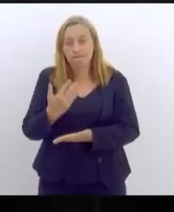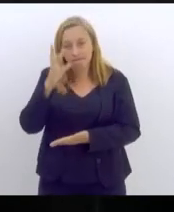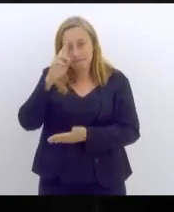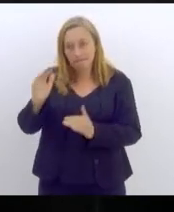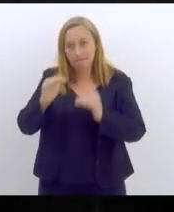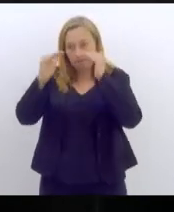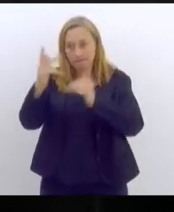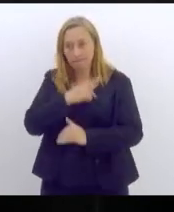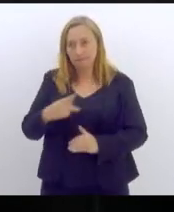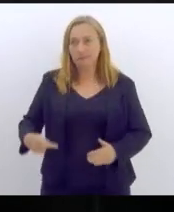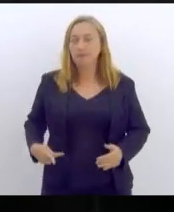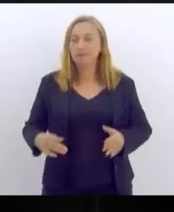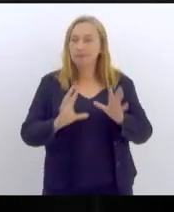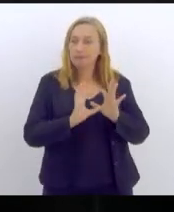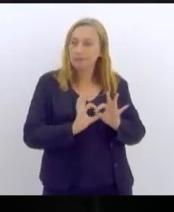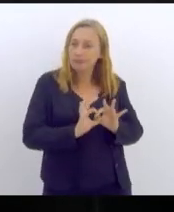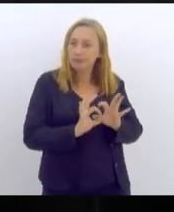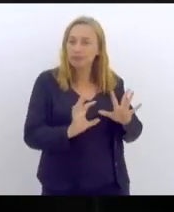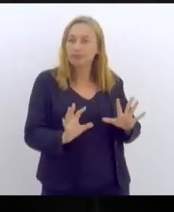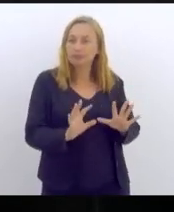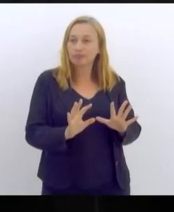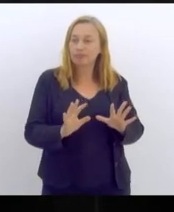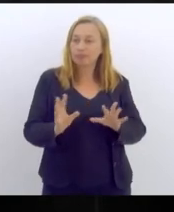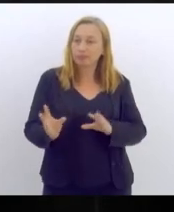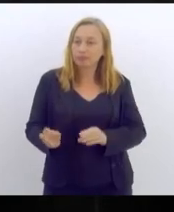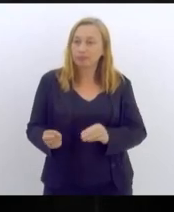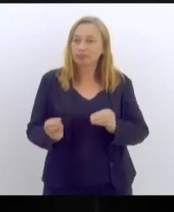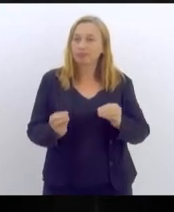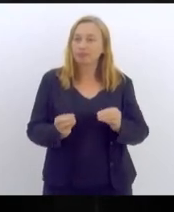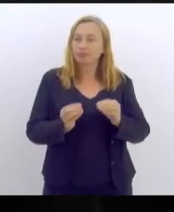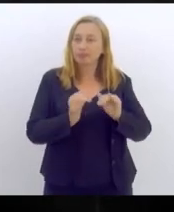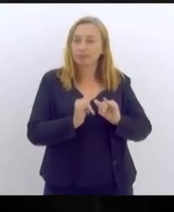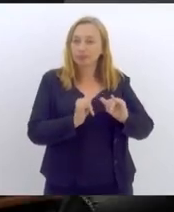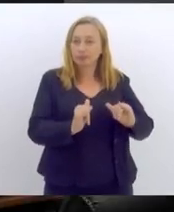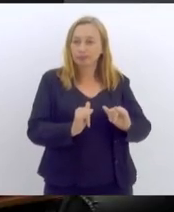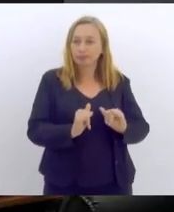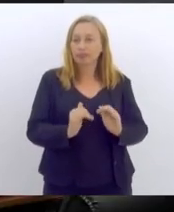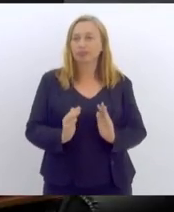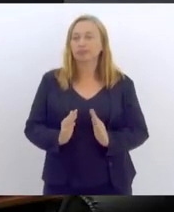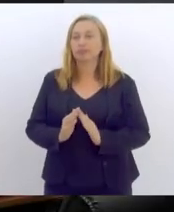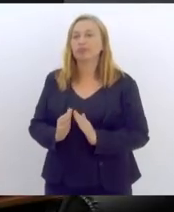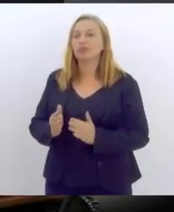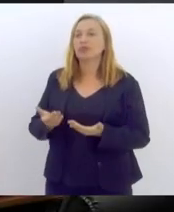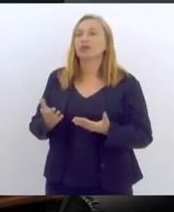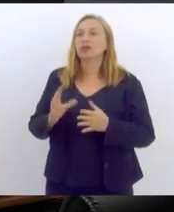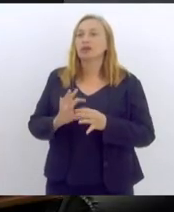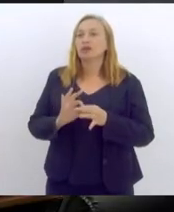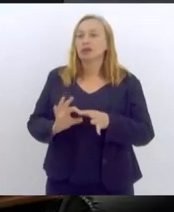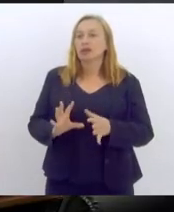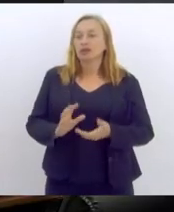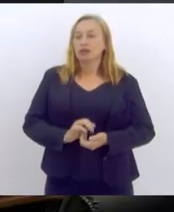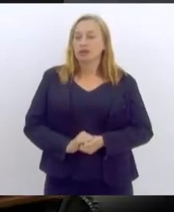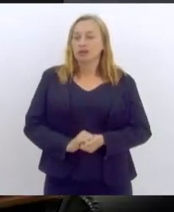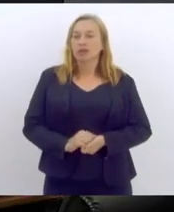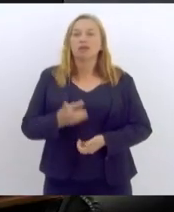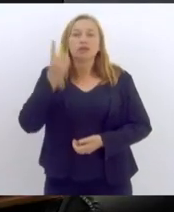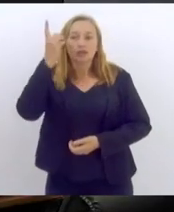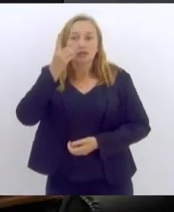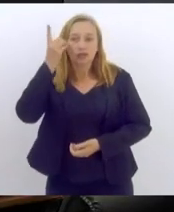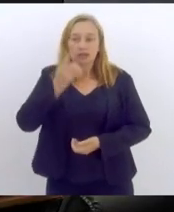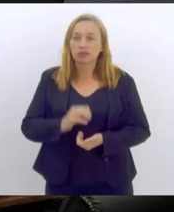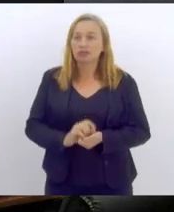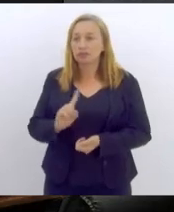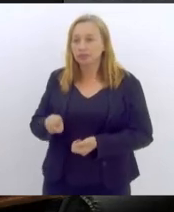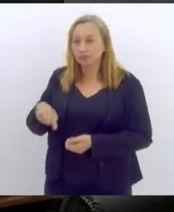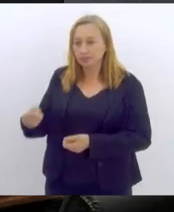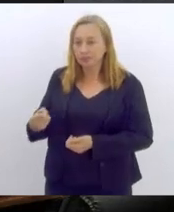Excelência autorização para fazer a transcrição nos anais. Muito obrigado. Permissão concedida, deputado.